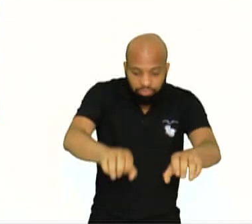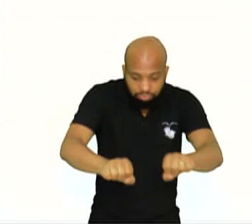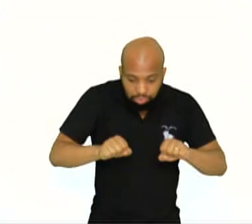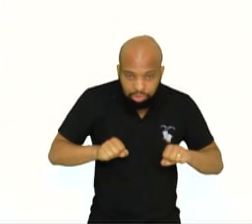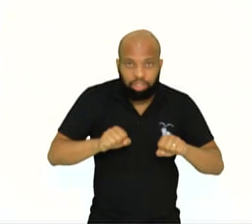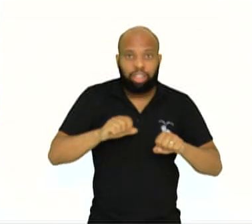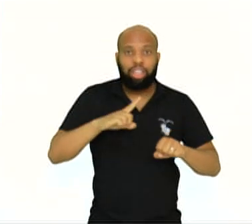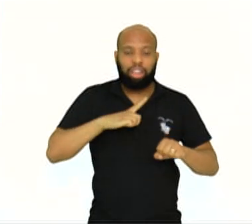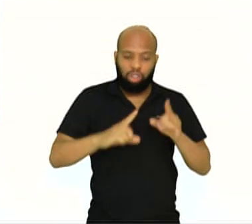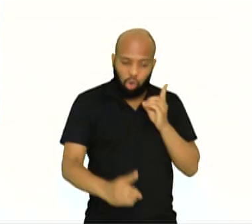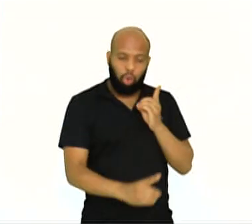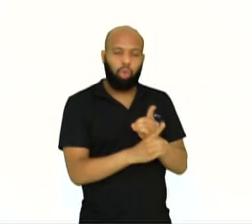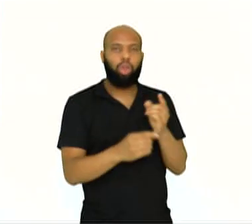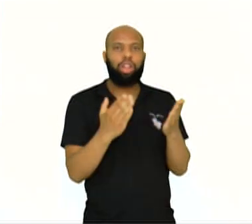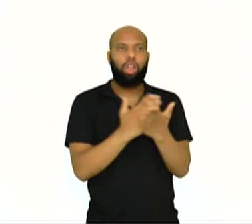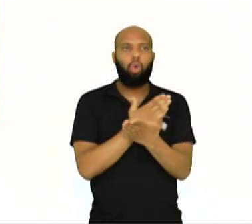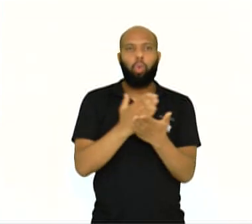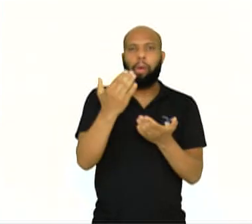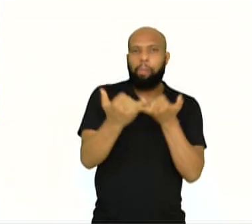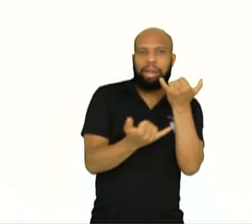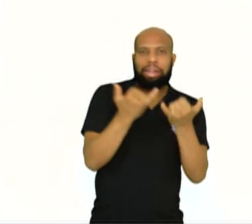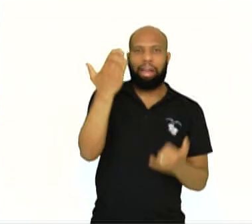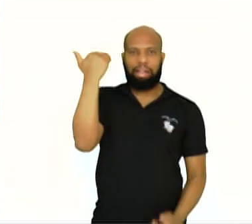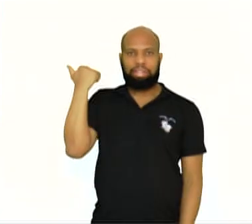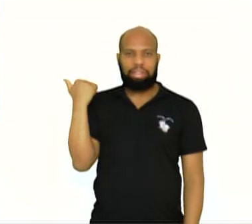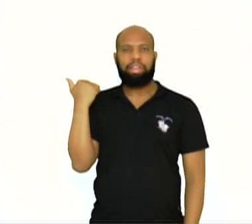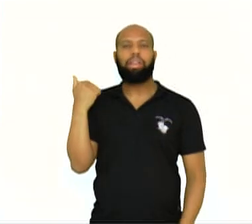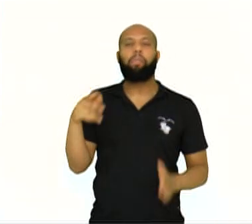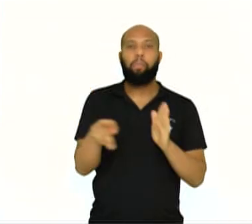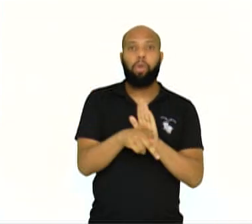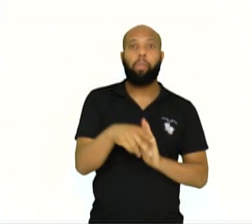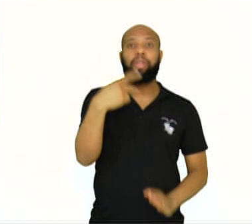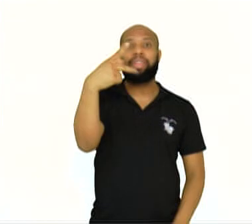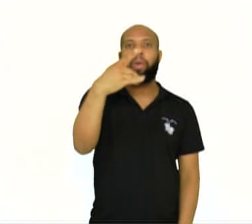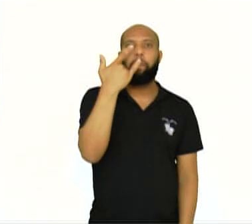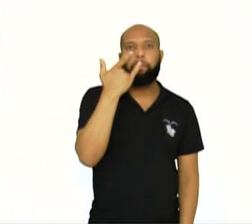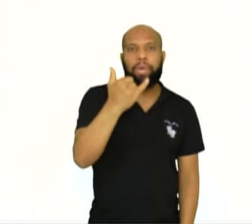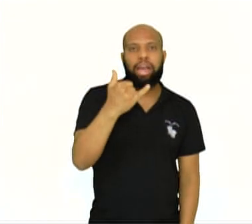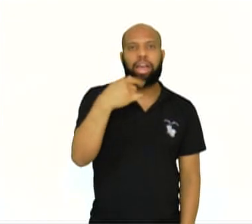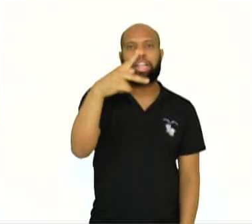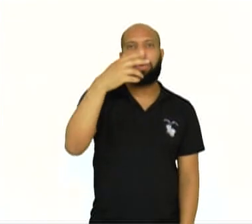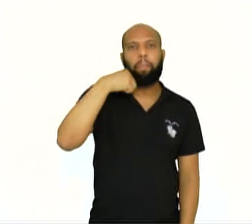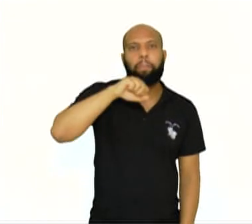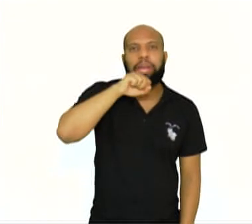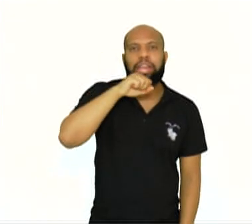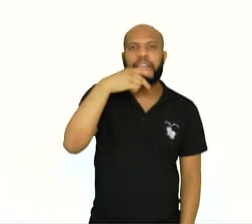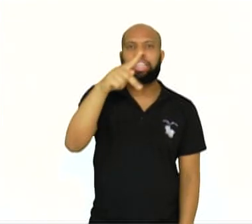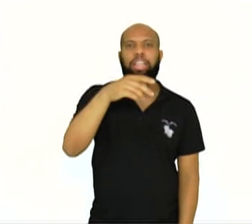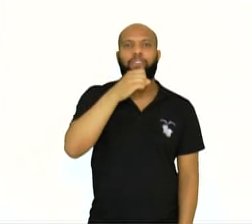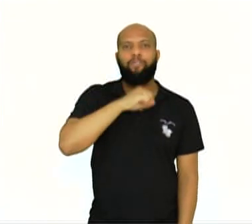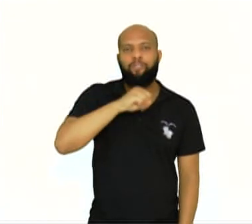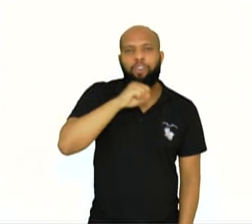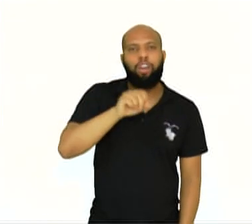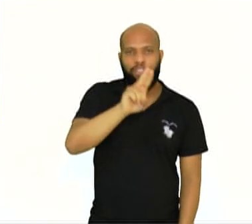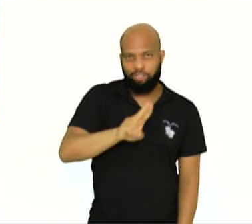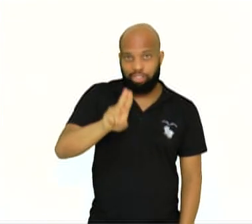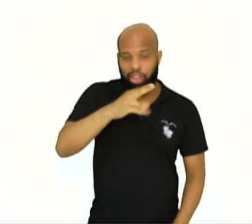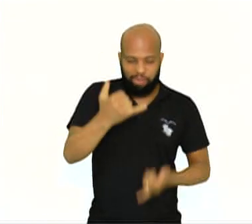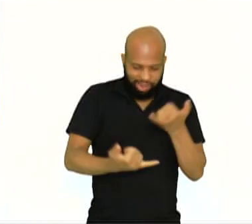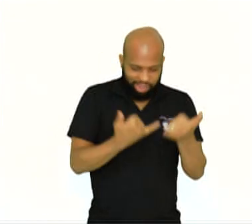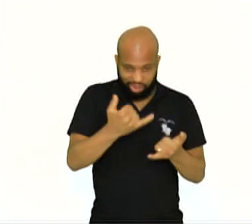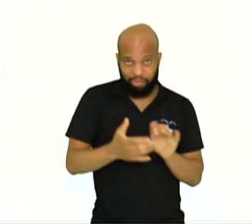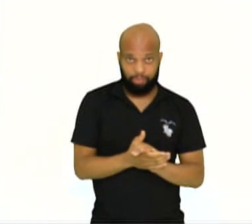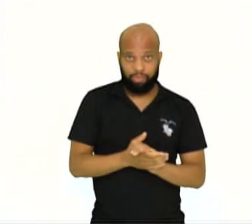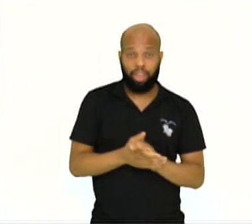encontrou algum brinquedo lá antigo em que o seu pai, a sua mãe, os seus avós brincavam? A gente